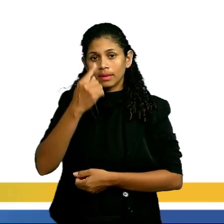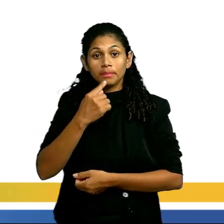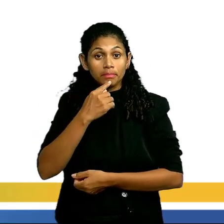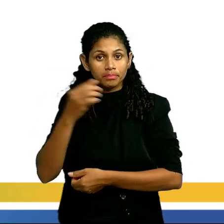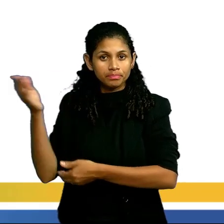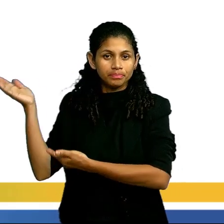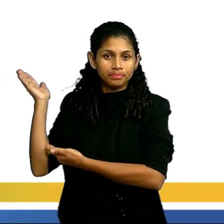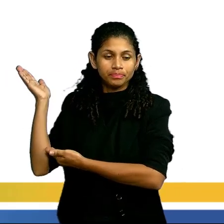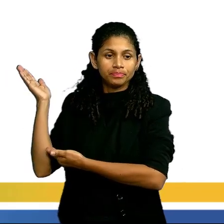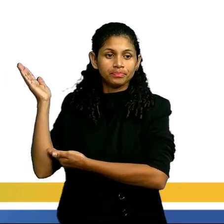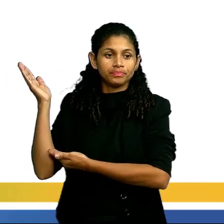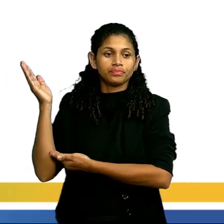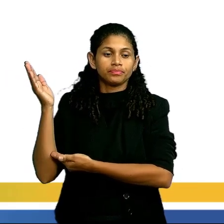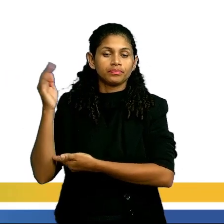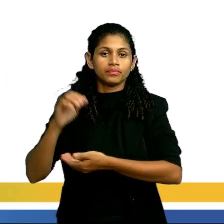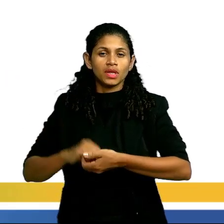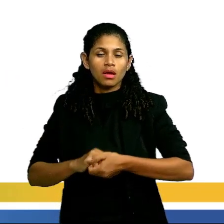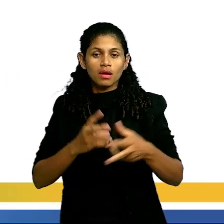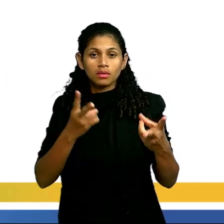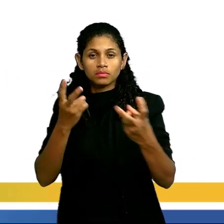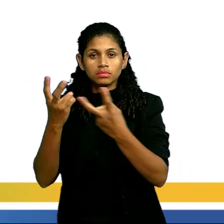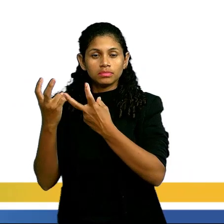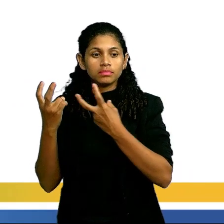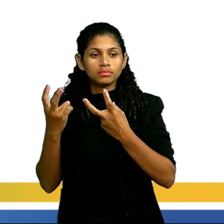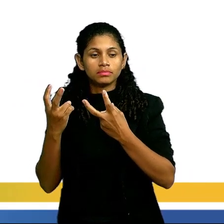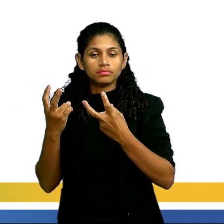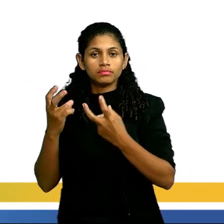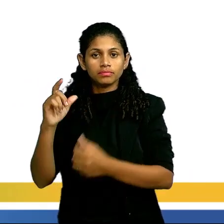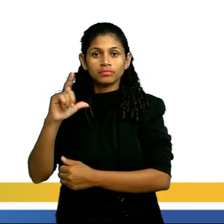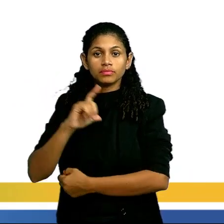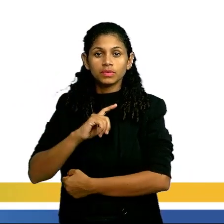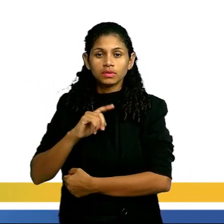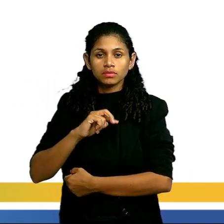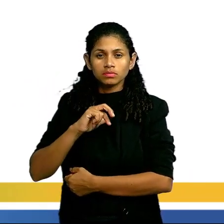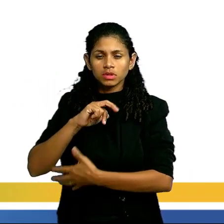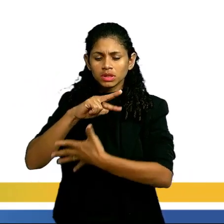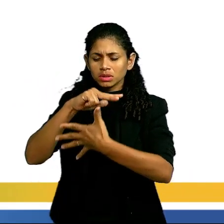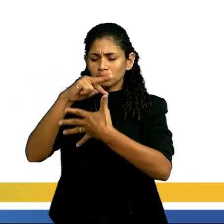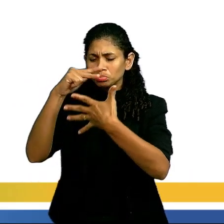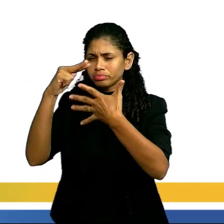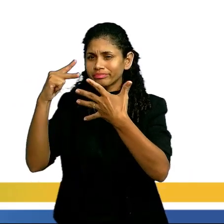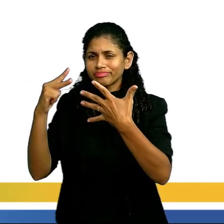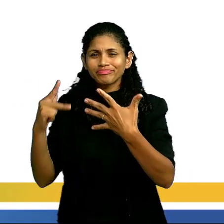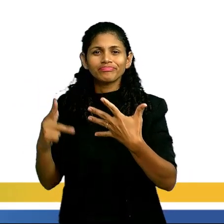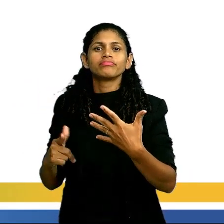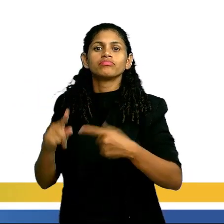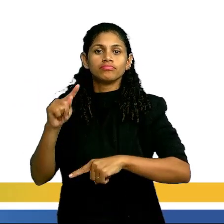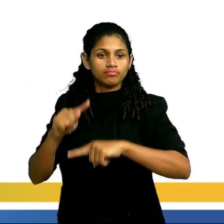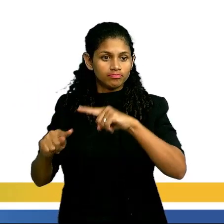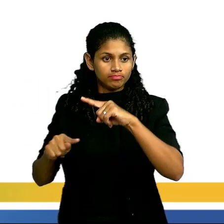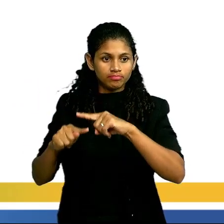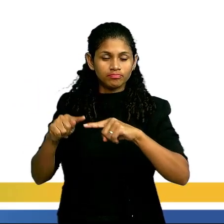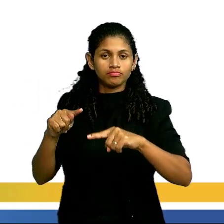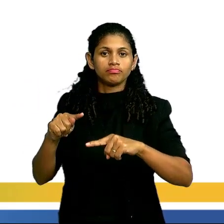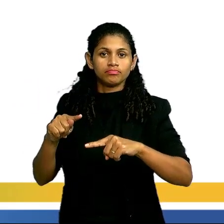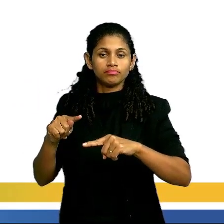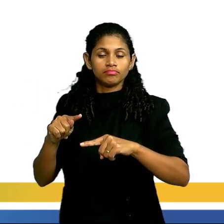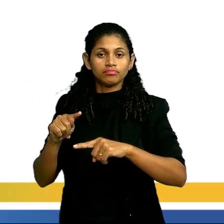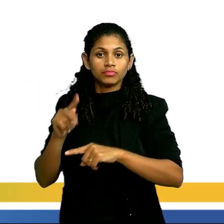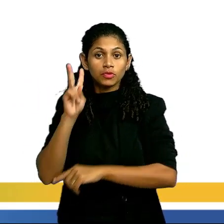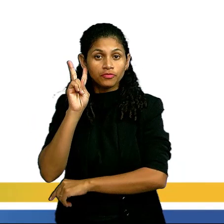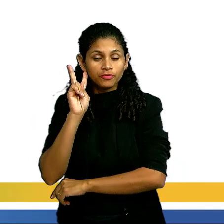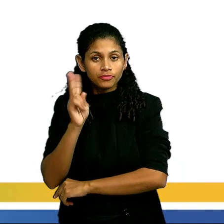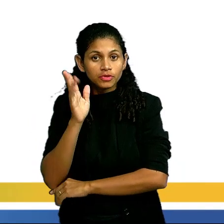aí. Observe que nessas imagens aí, olha, nós temos variedades, como a gente